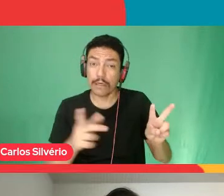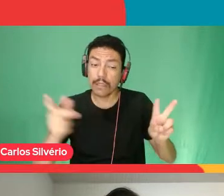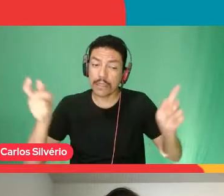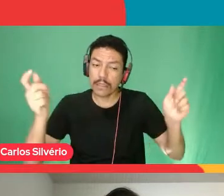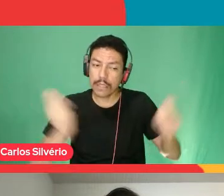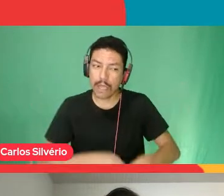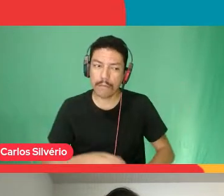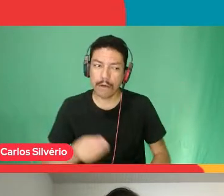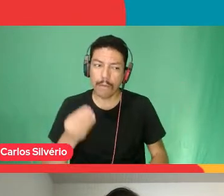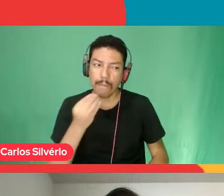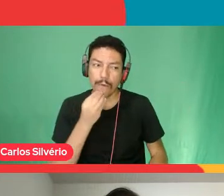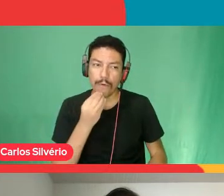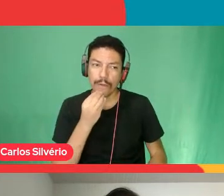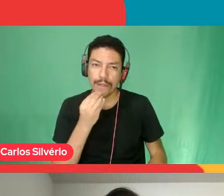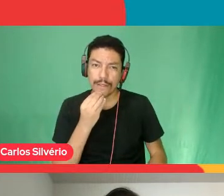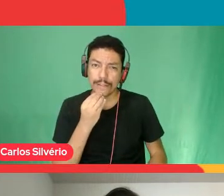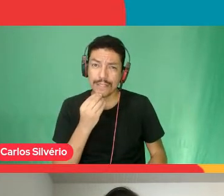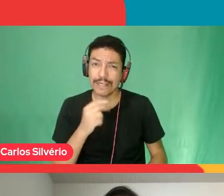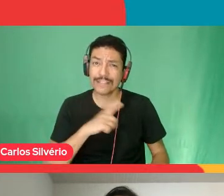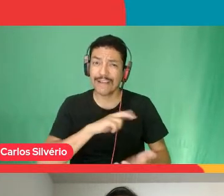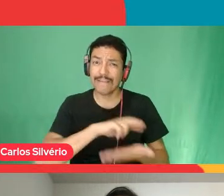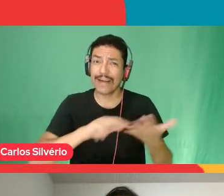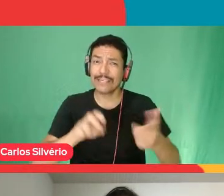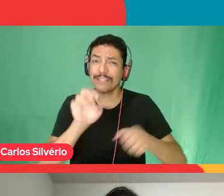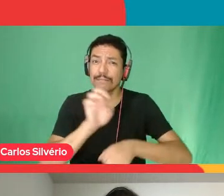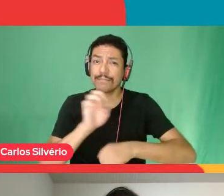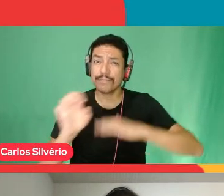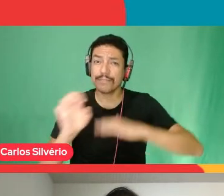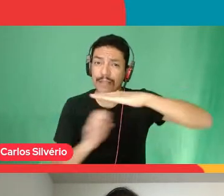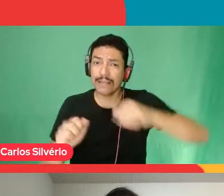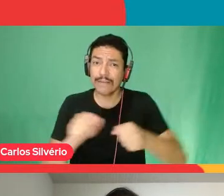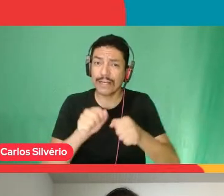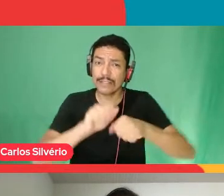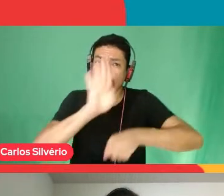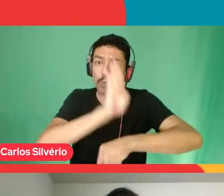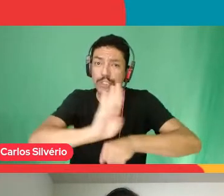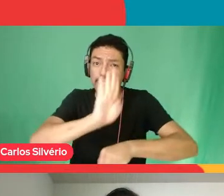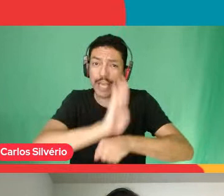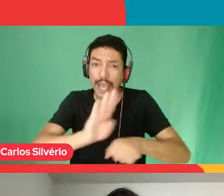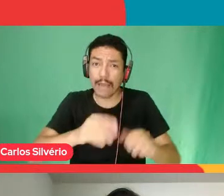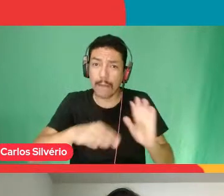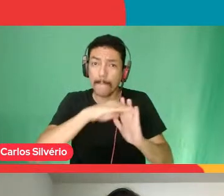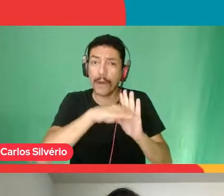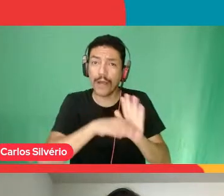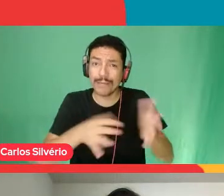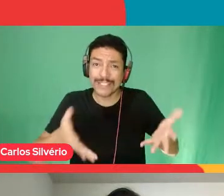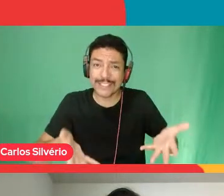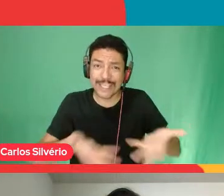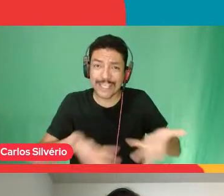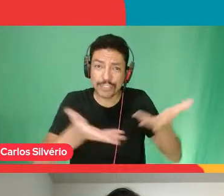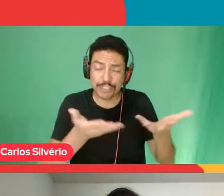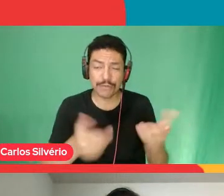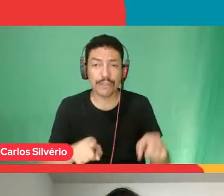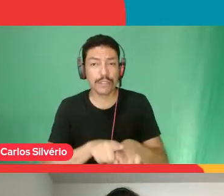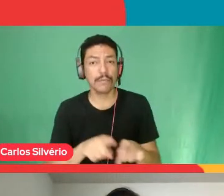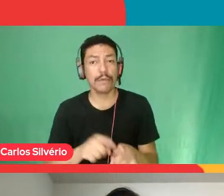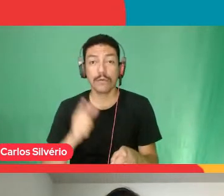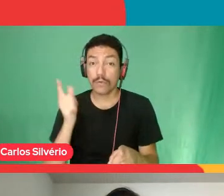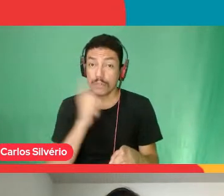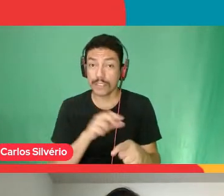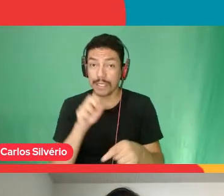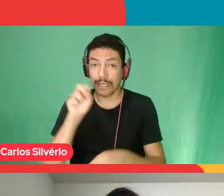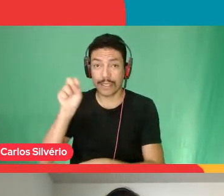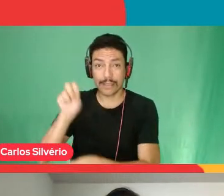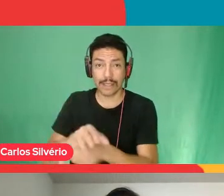com muitas empresas fazendo bootcamps e programas de incentivo. Coincidiu também de eu conseguir entrar na